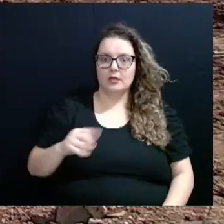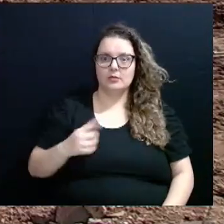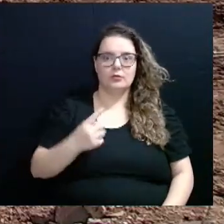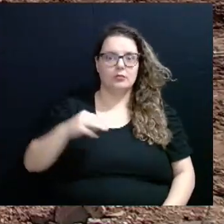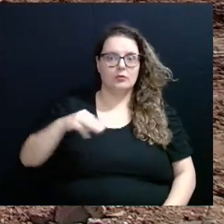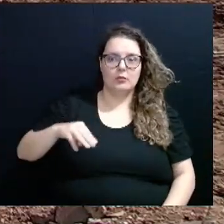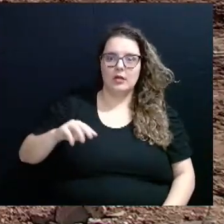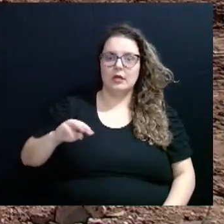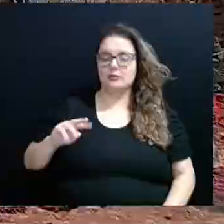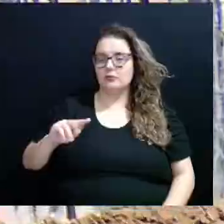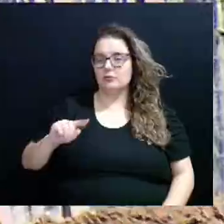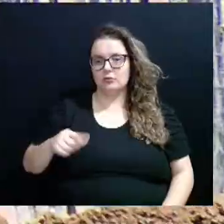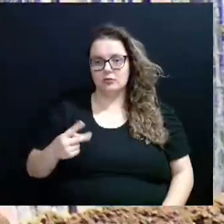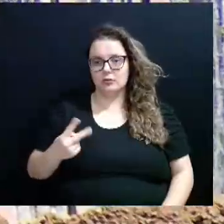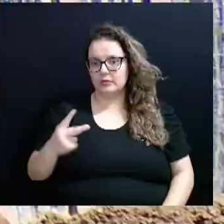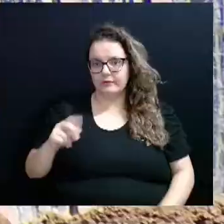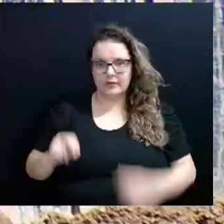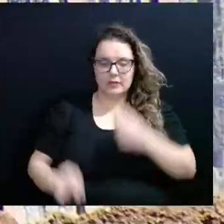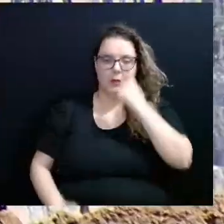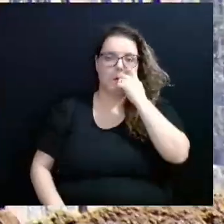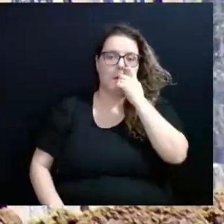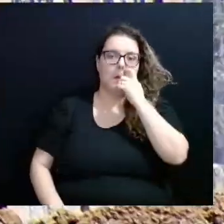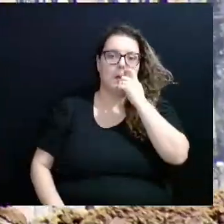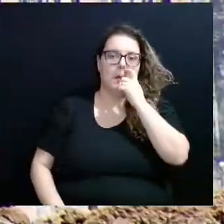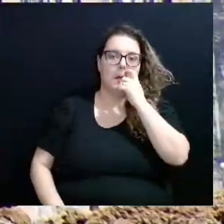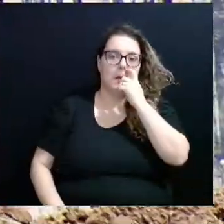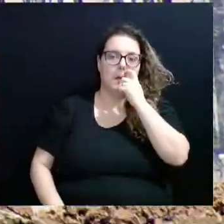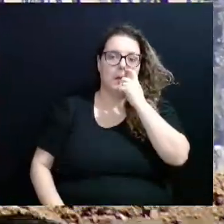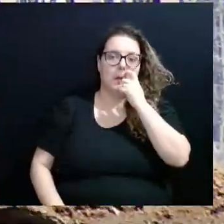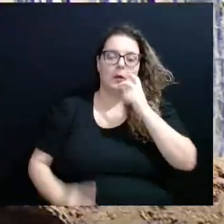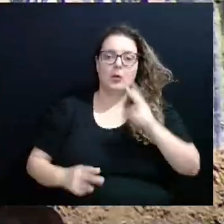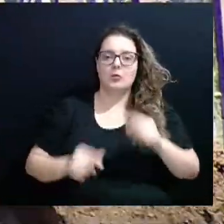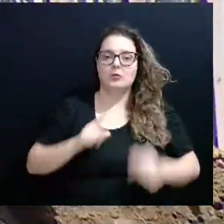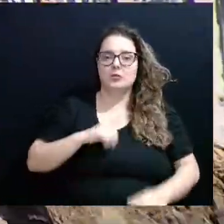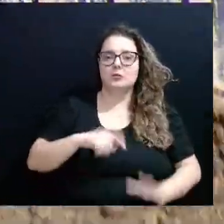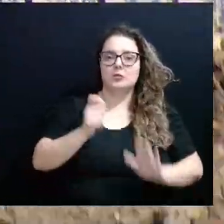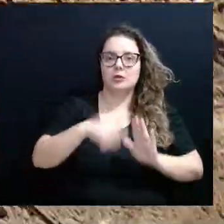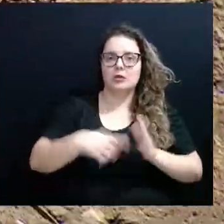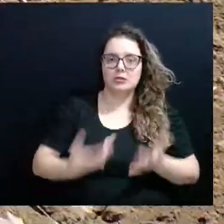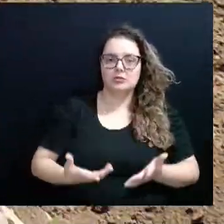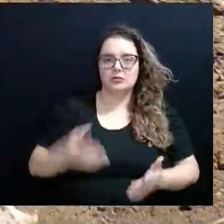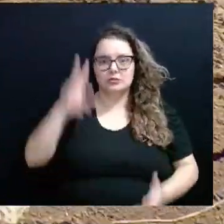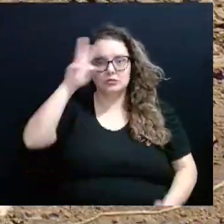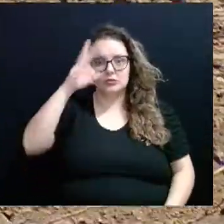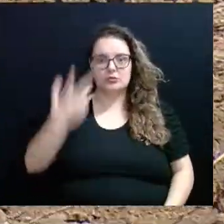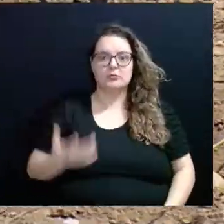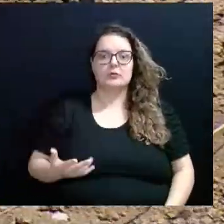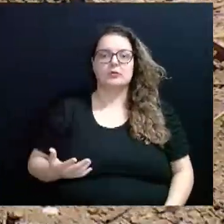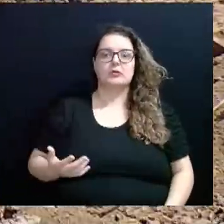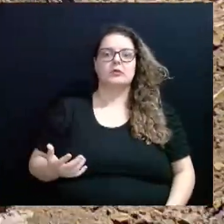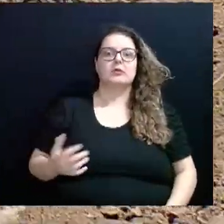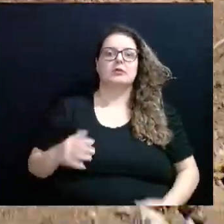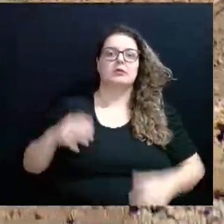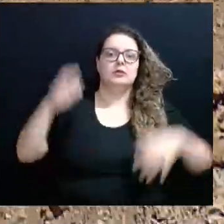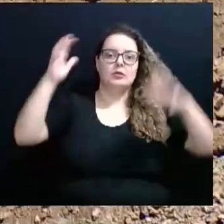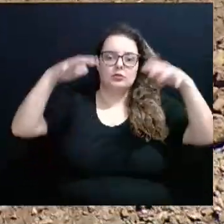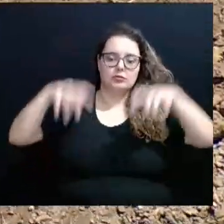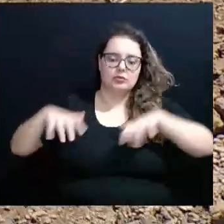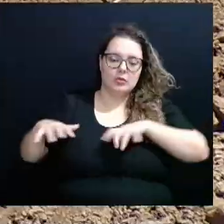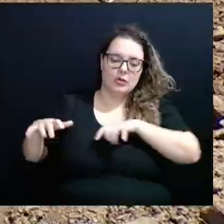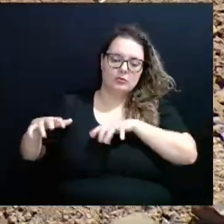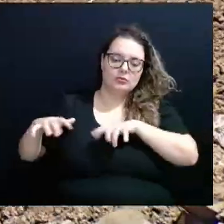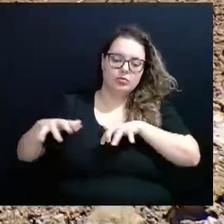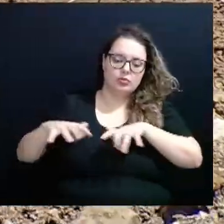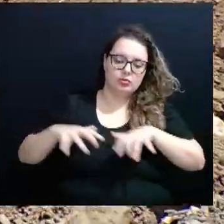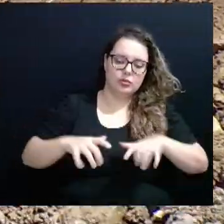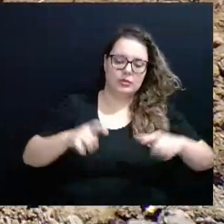registros históricos aqui. E aí, essa água é acumulada, o processo é esse, durante a chuva forte, a água é acumulada